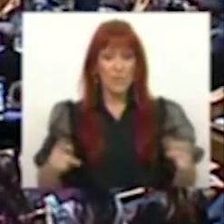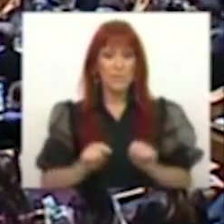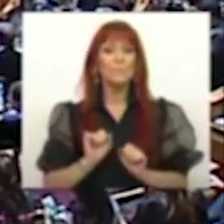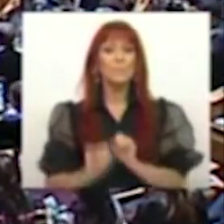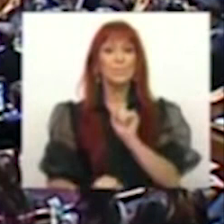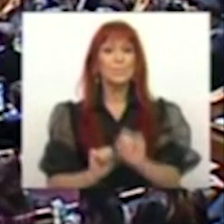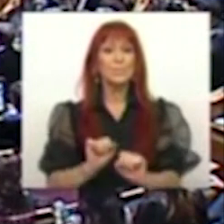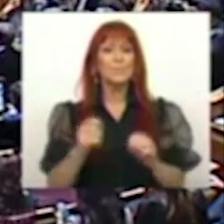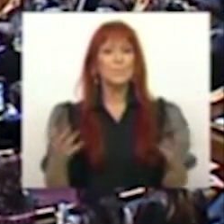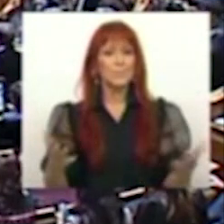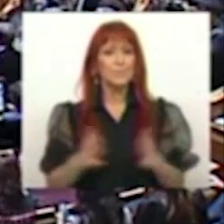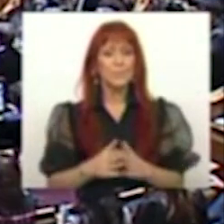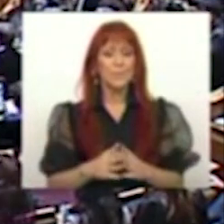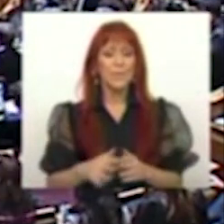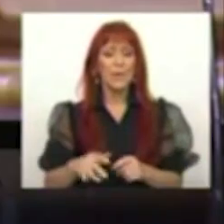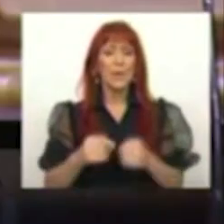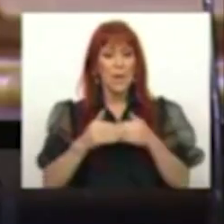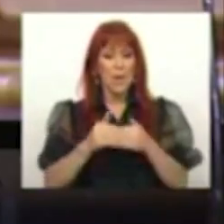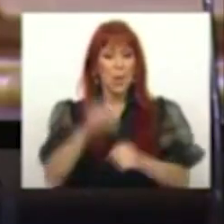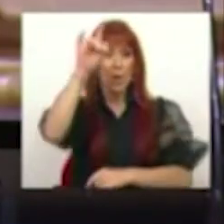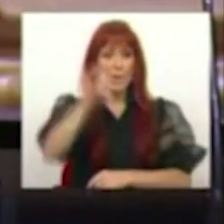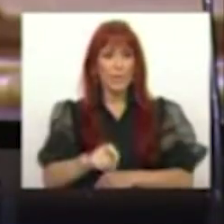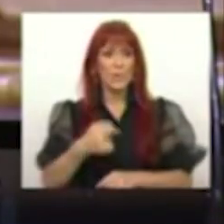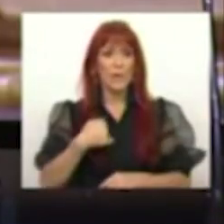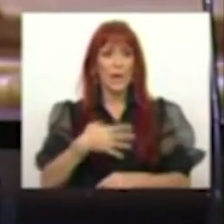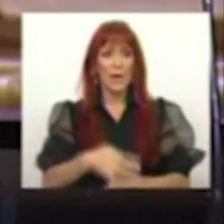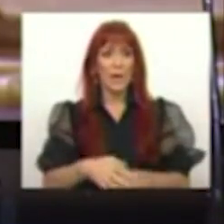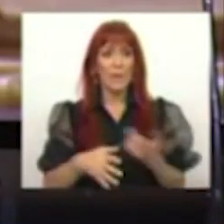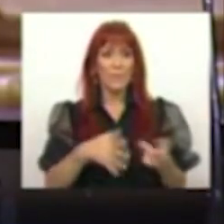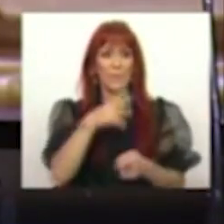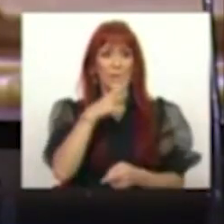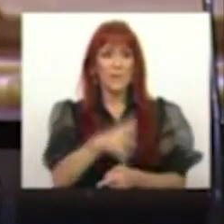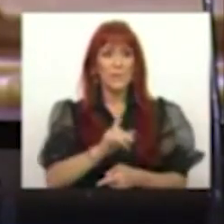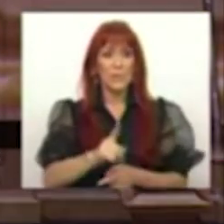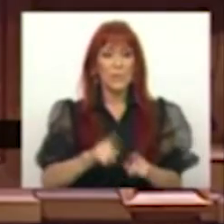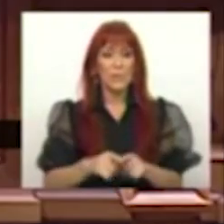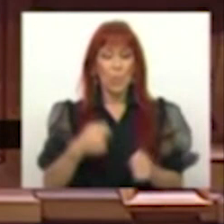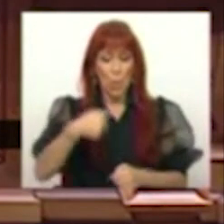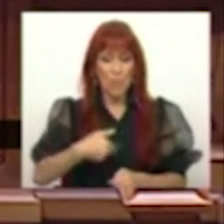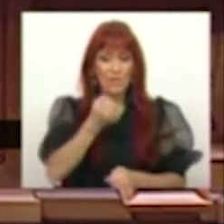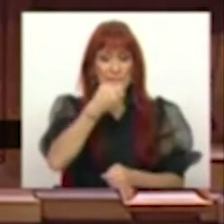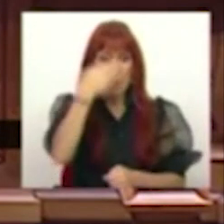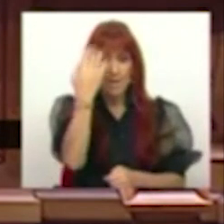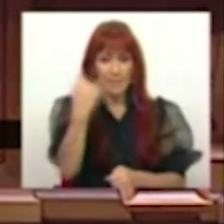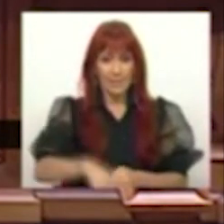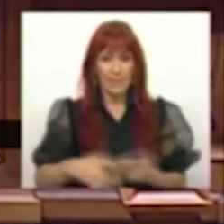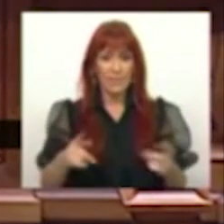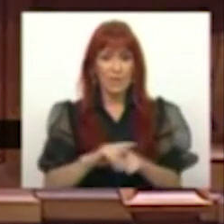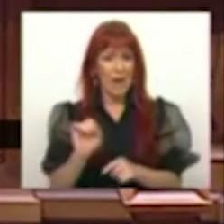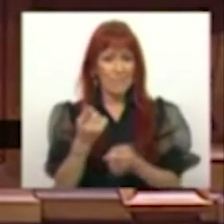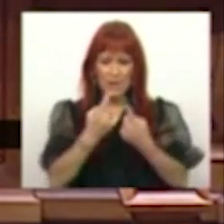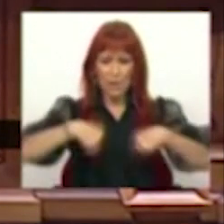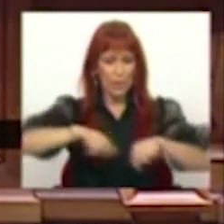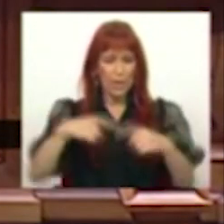ao estatuto de deputada não inscrita. Antes de entrarmos propriamente na ordem do